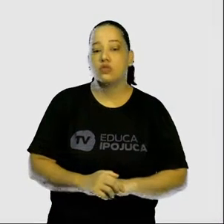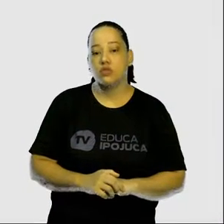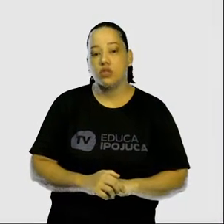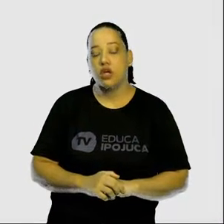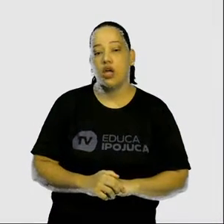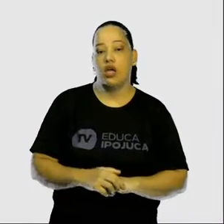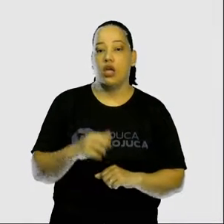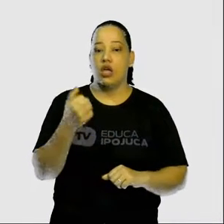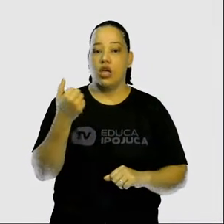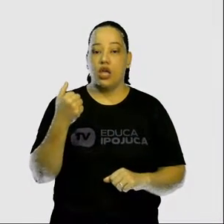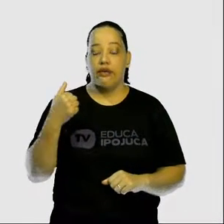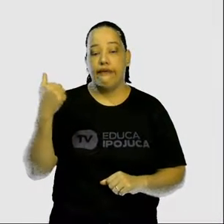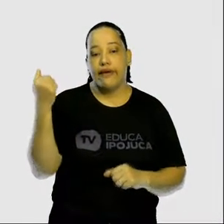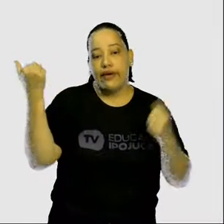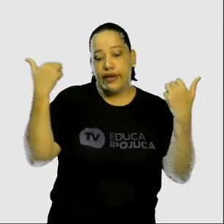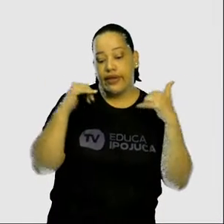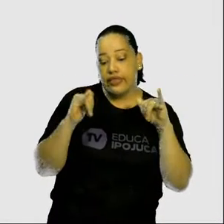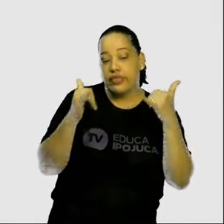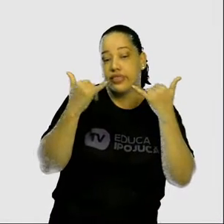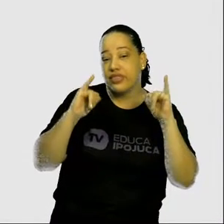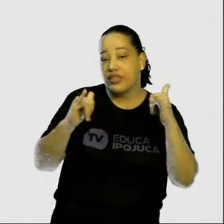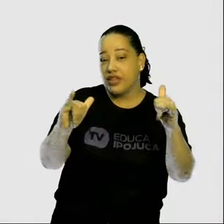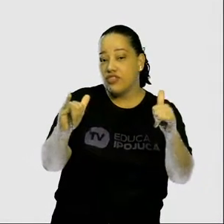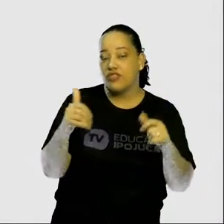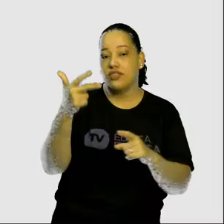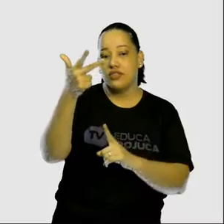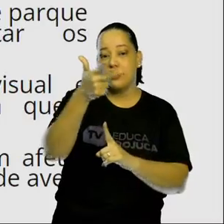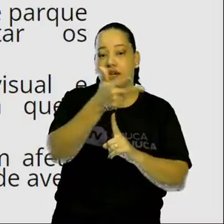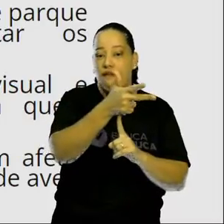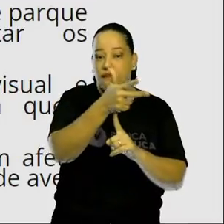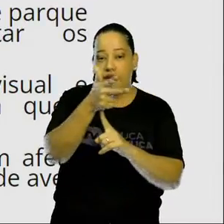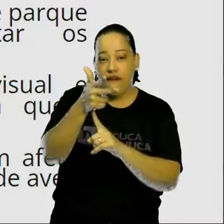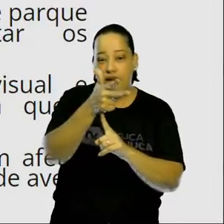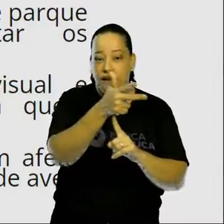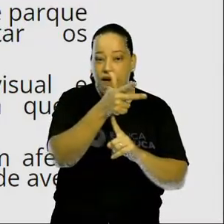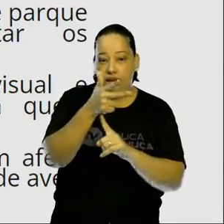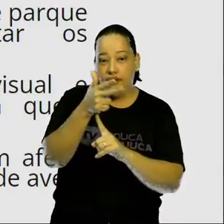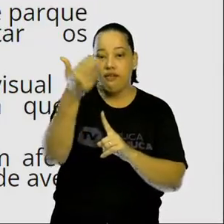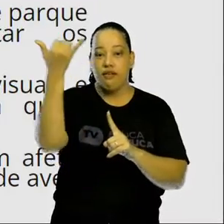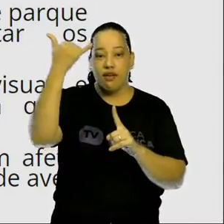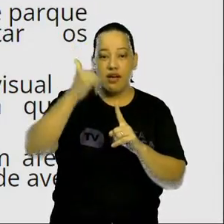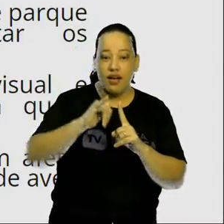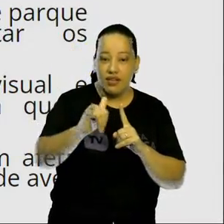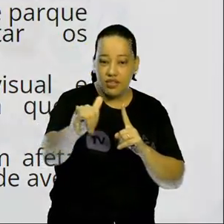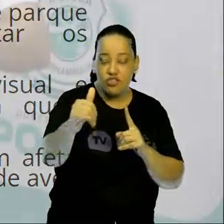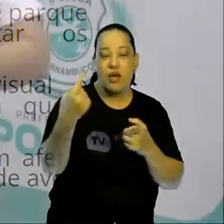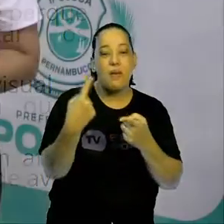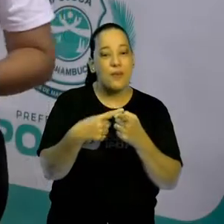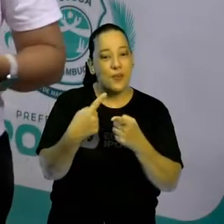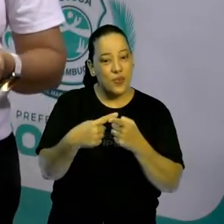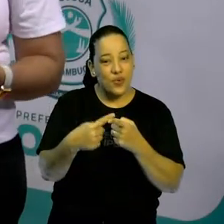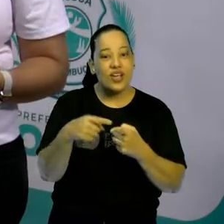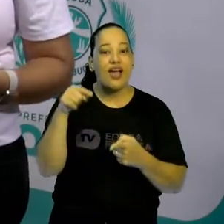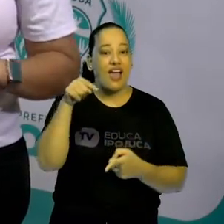é aquela dos ventos, estão lembradas? Pronto, essa daí também é legal, porque ela